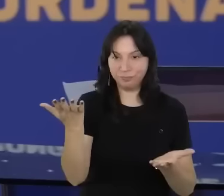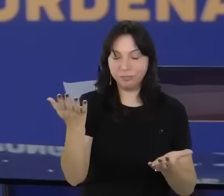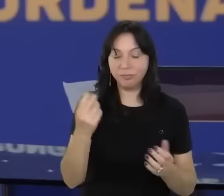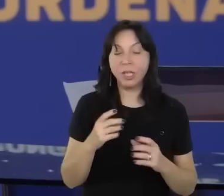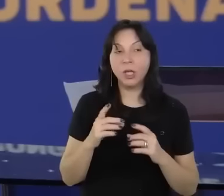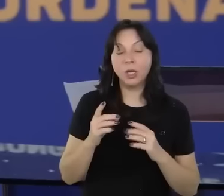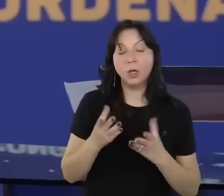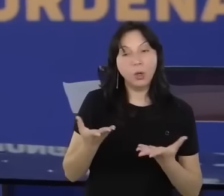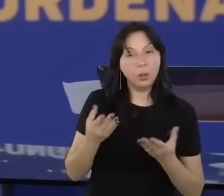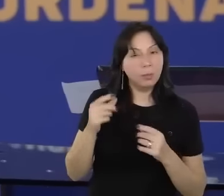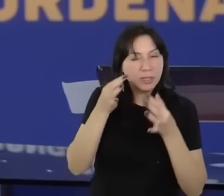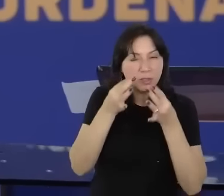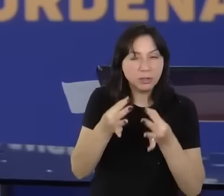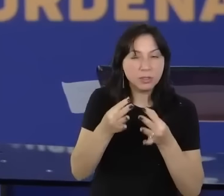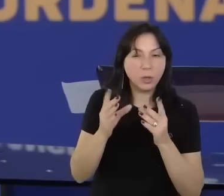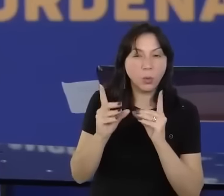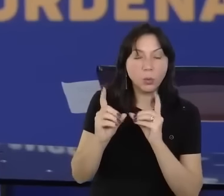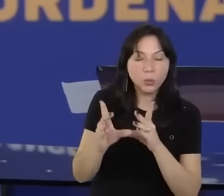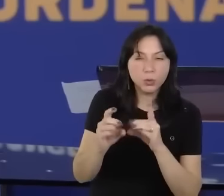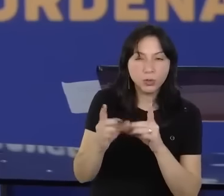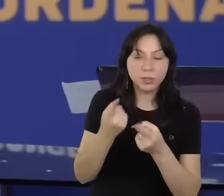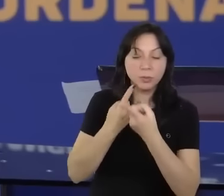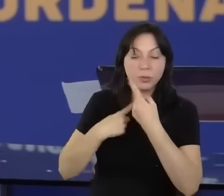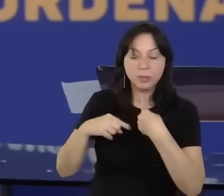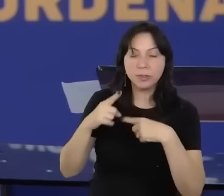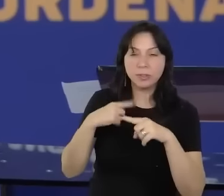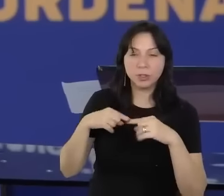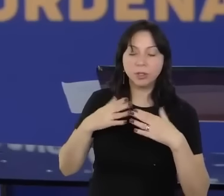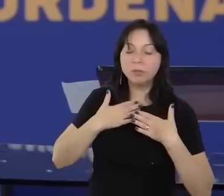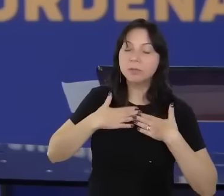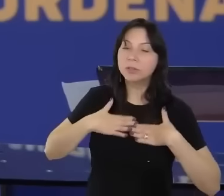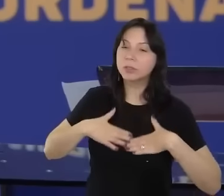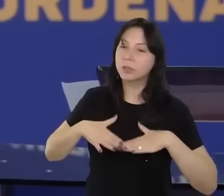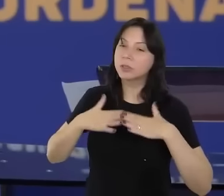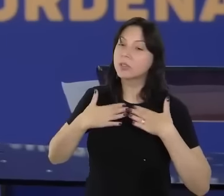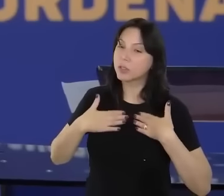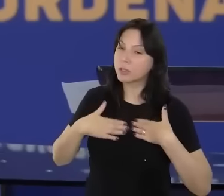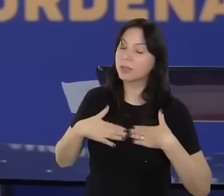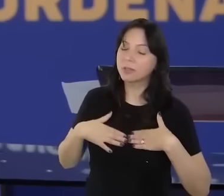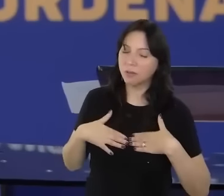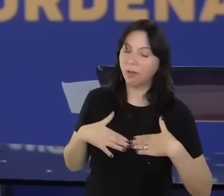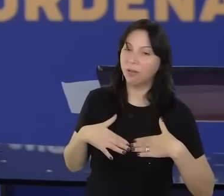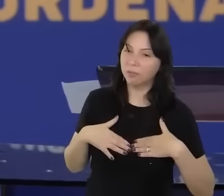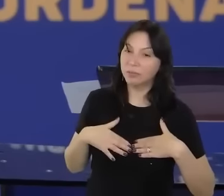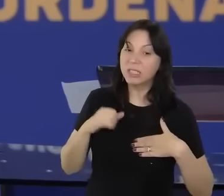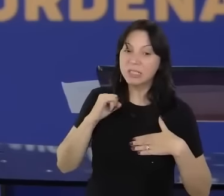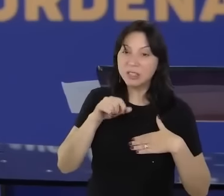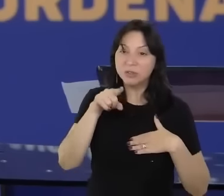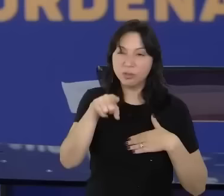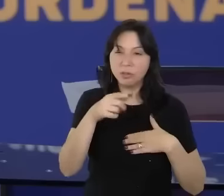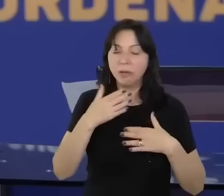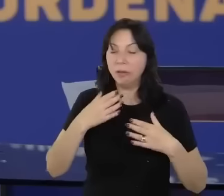férias e se você tá tão atarefado a ponte de não ter tempo para comer você tá precisando de férias